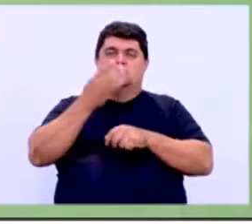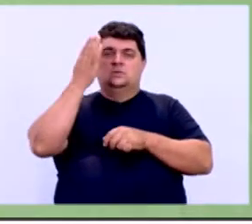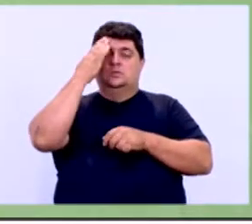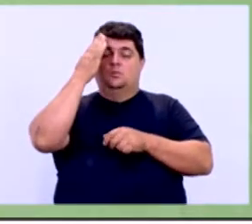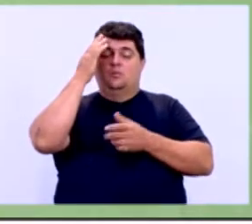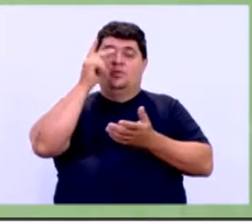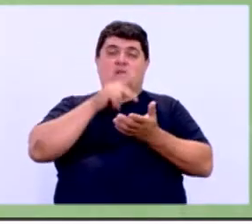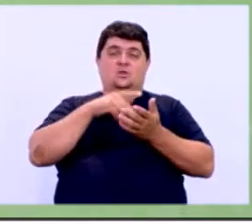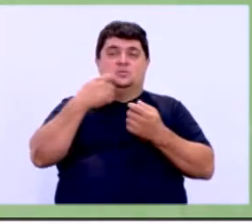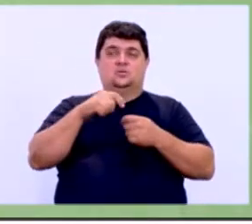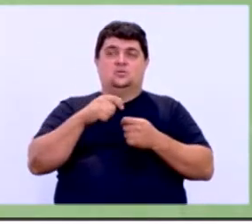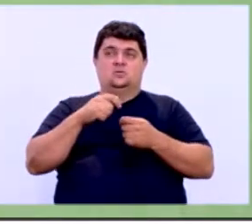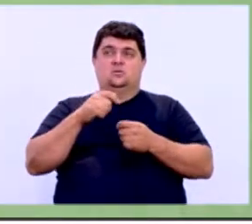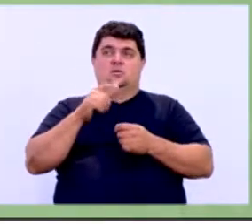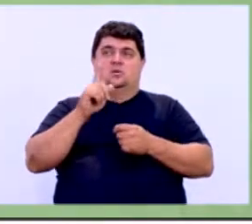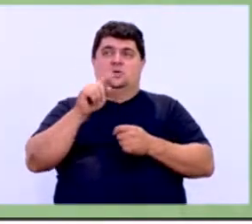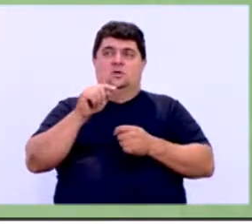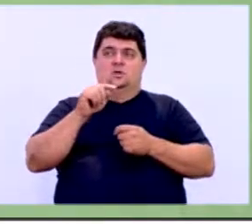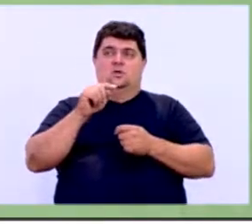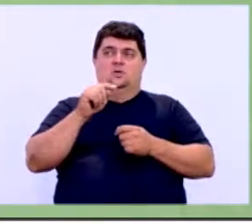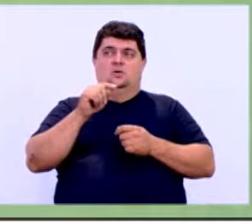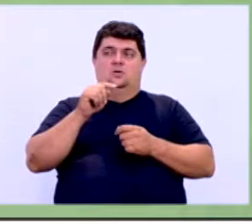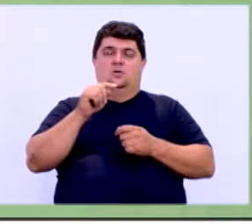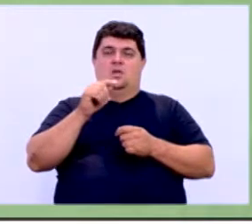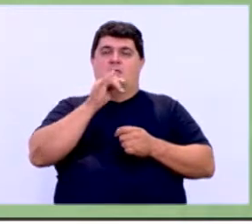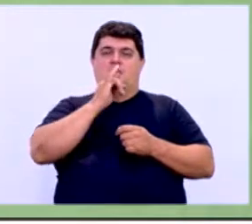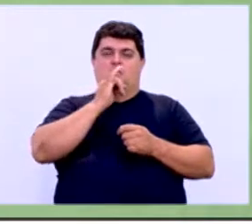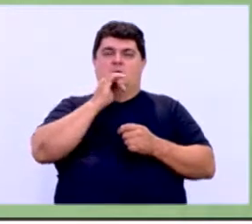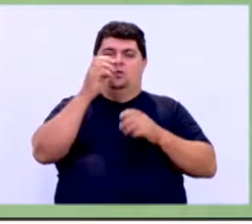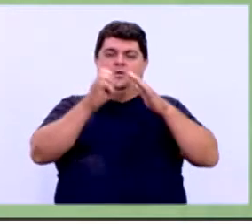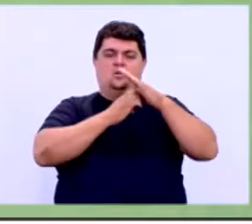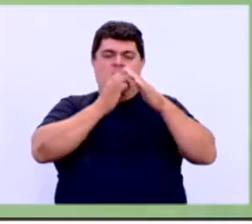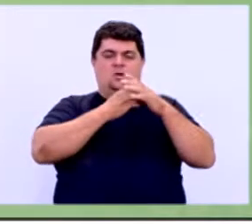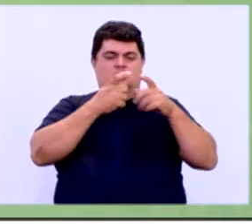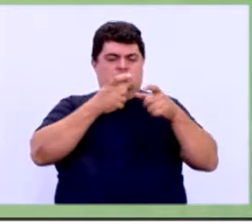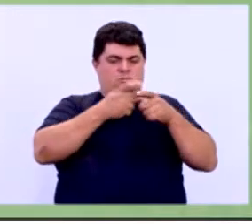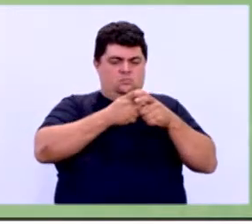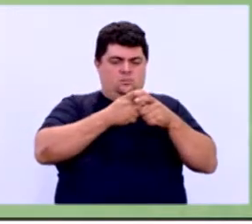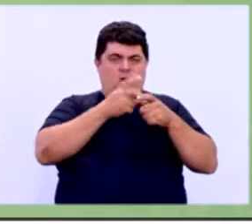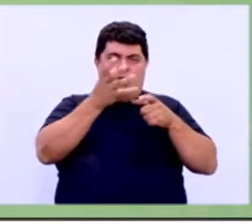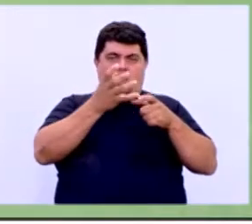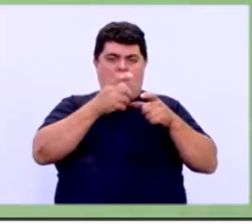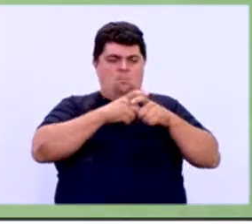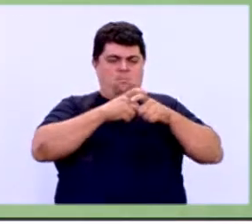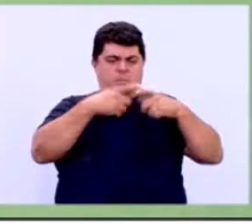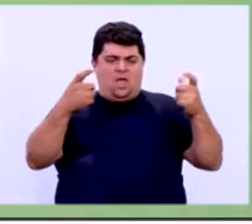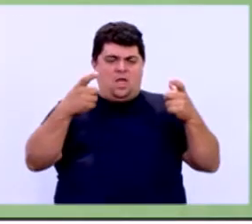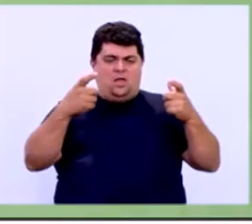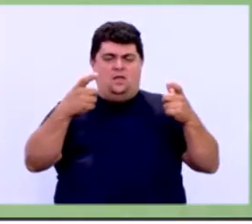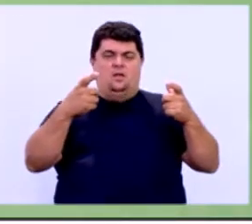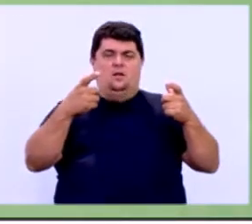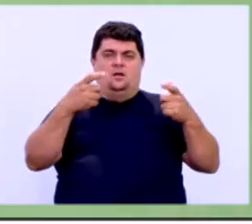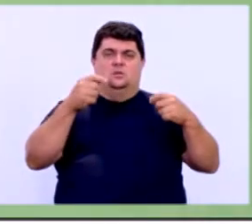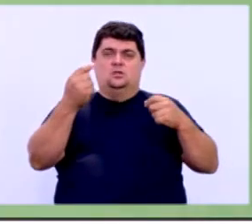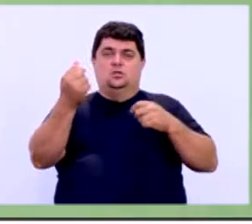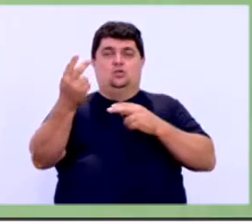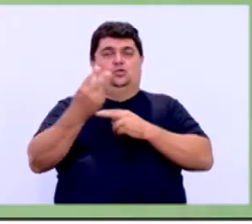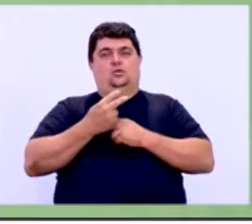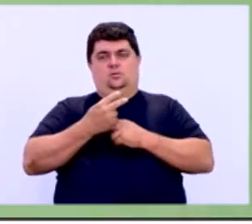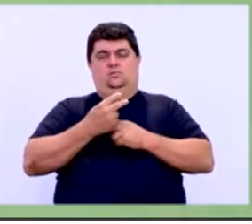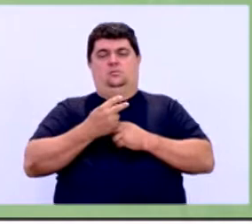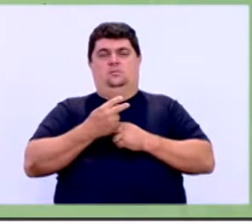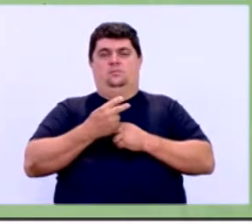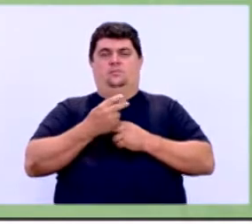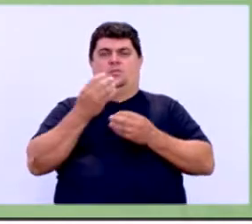desse financiamento, é quando essa empresa ela encontra-se em expansão. Mas, professor,